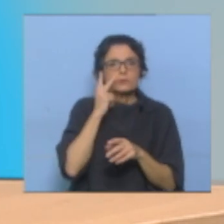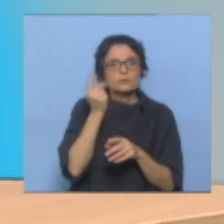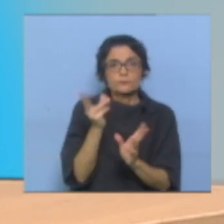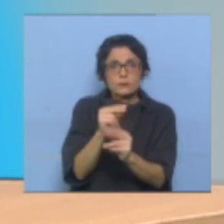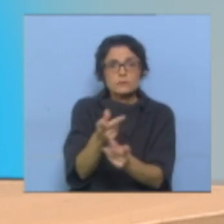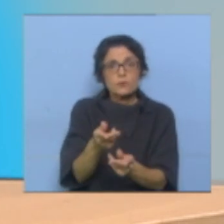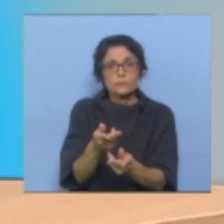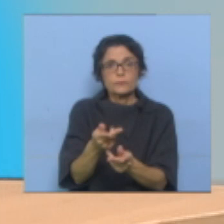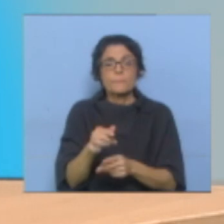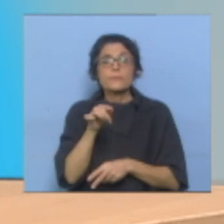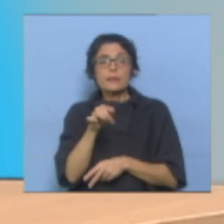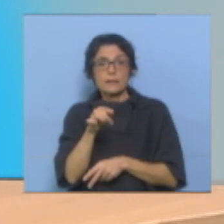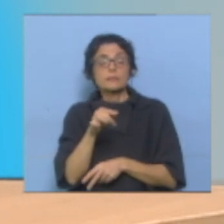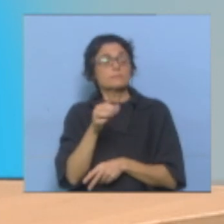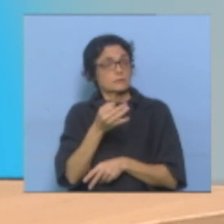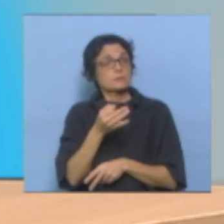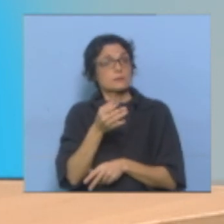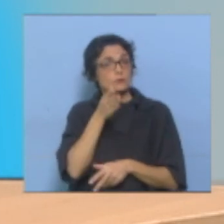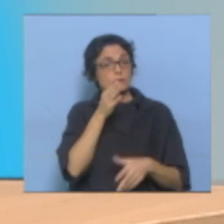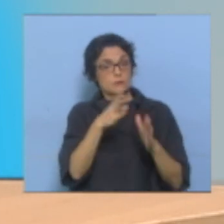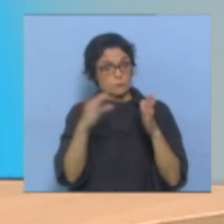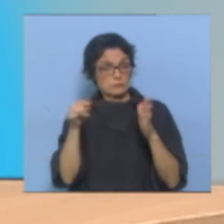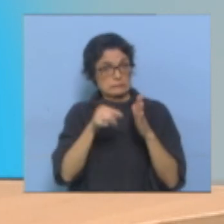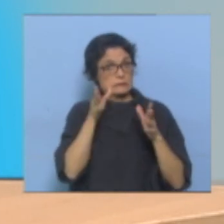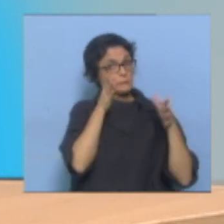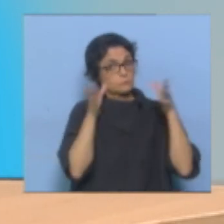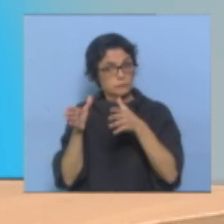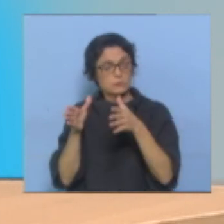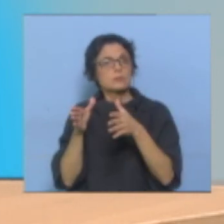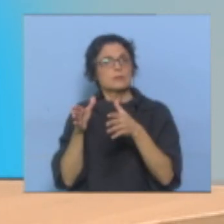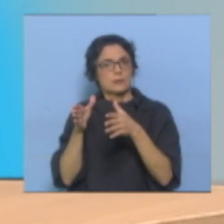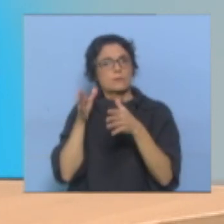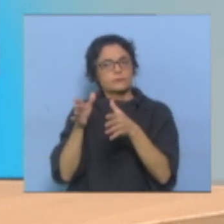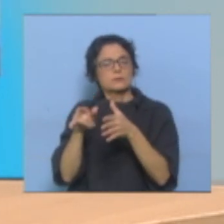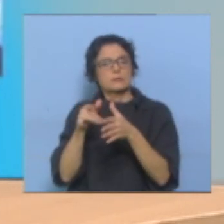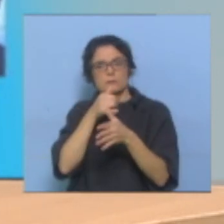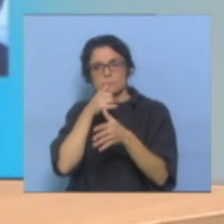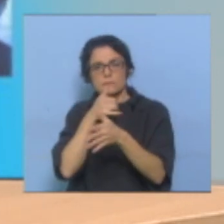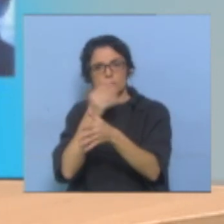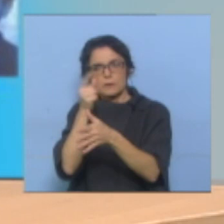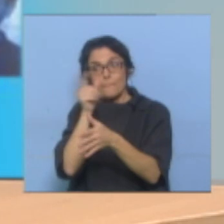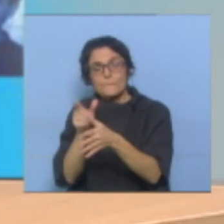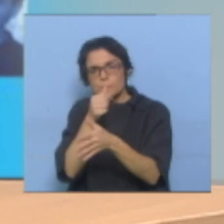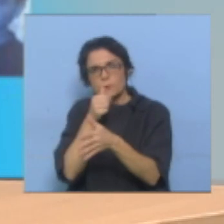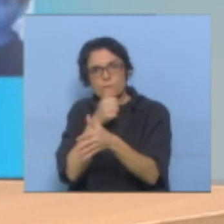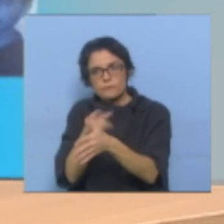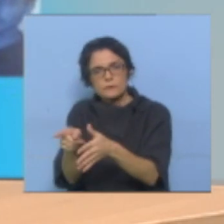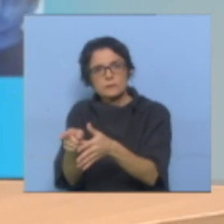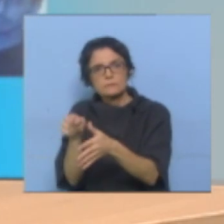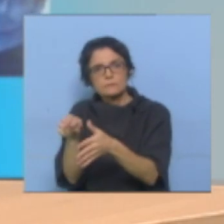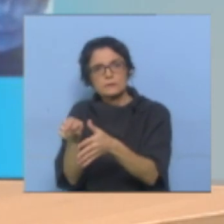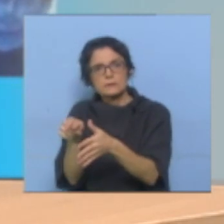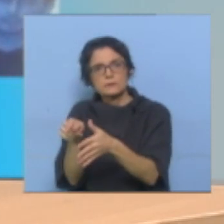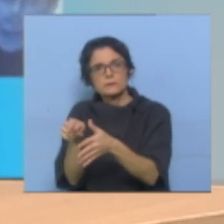precisamente com o olhar sobre a vítima que começou este processo. E é importante, provavelmente, dar mais atenção